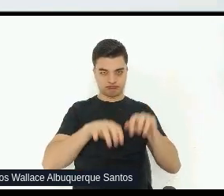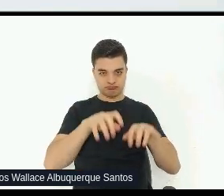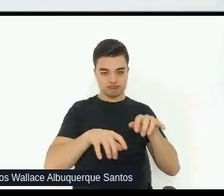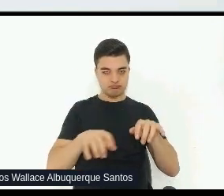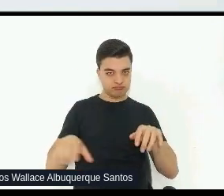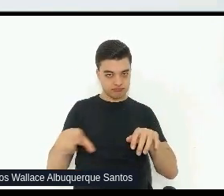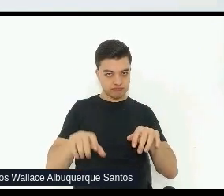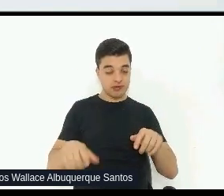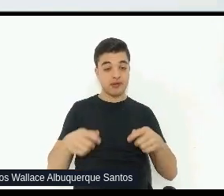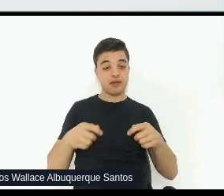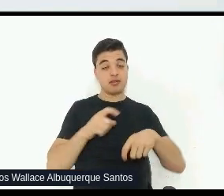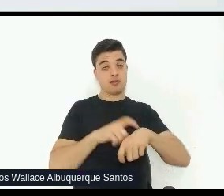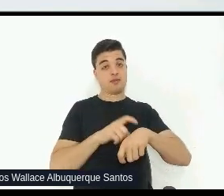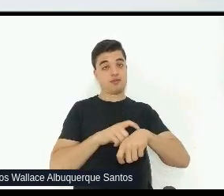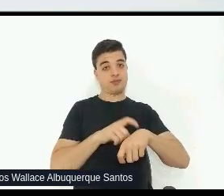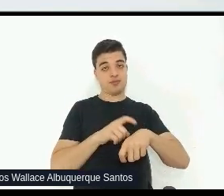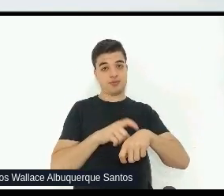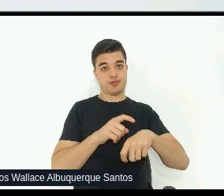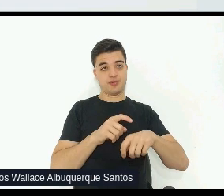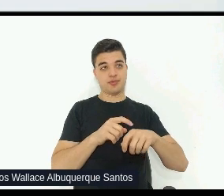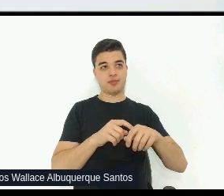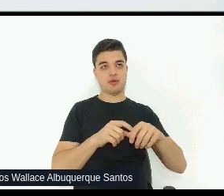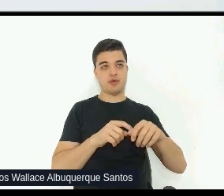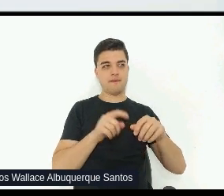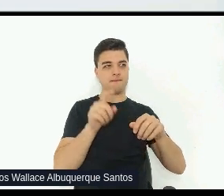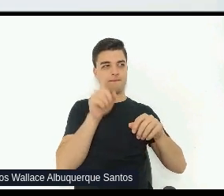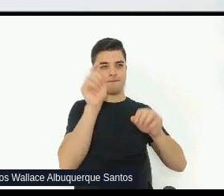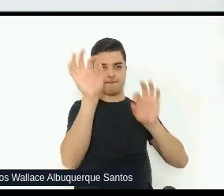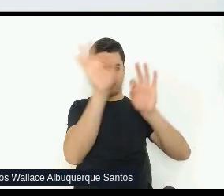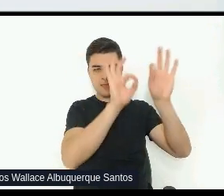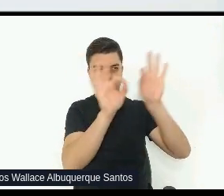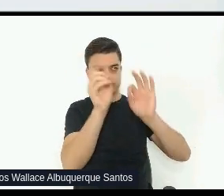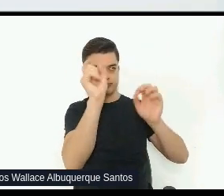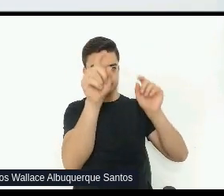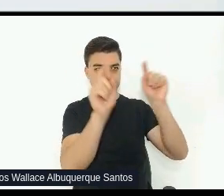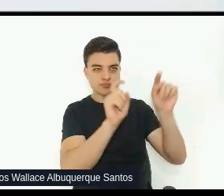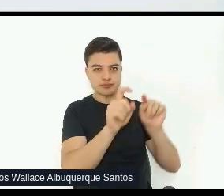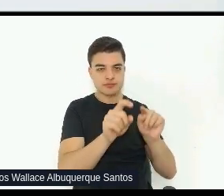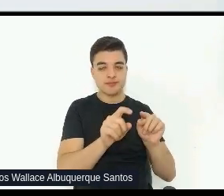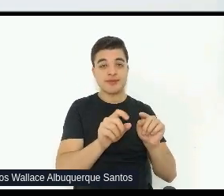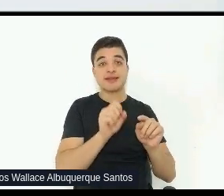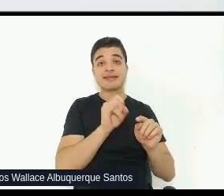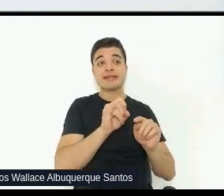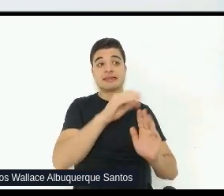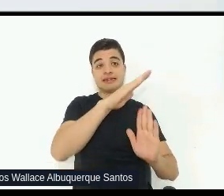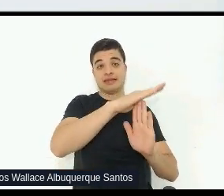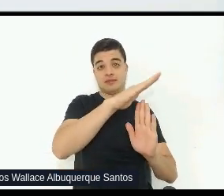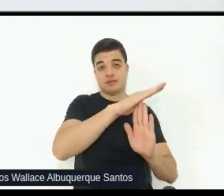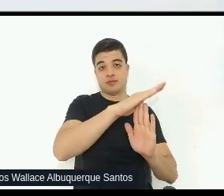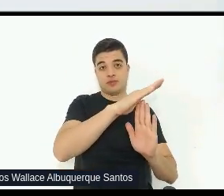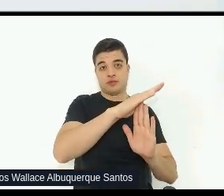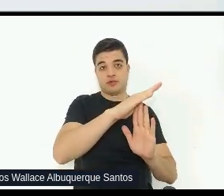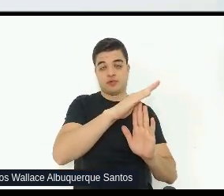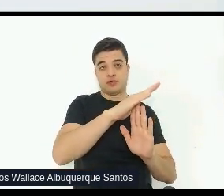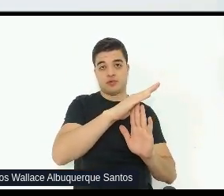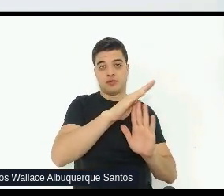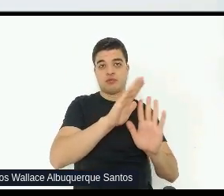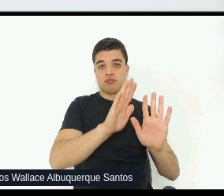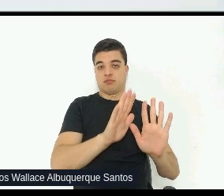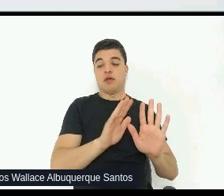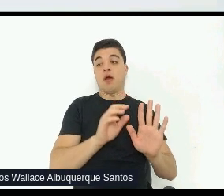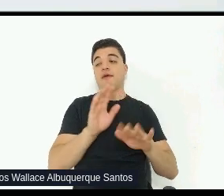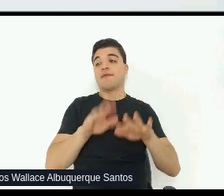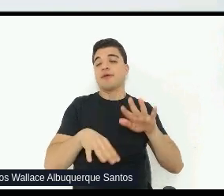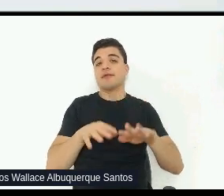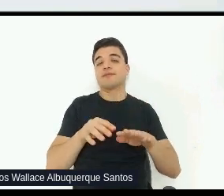e se ele não tem, e se precisa ter o tempo, ele possa pausar, né? Ou então ele não perde também todas as informações que